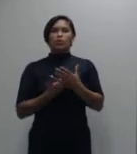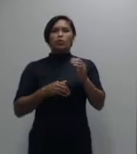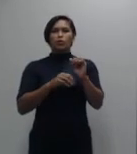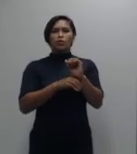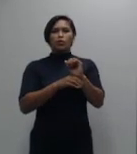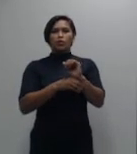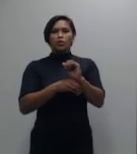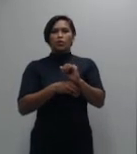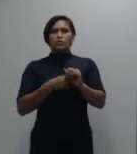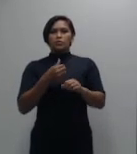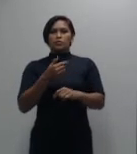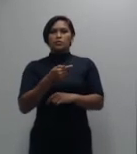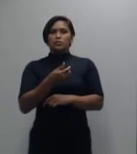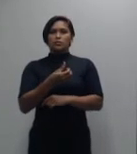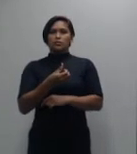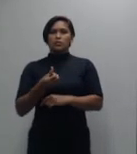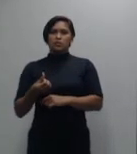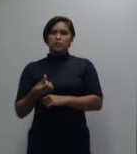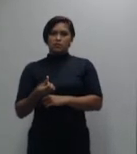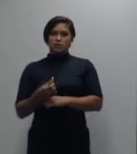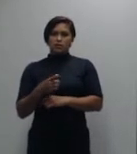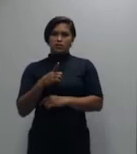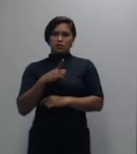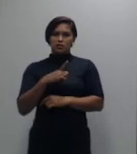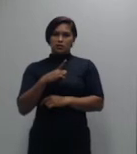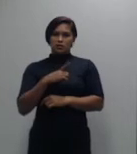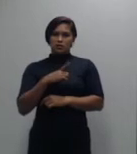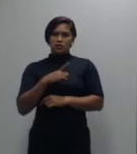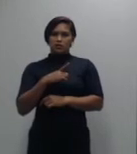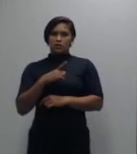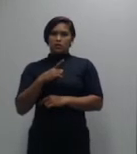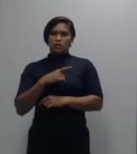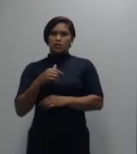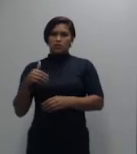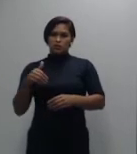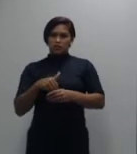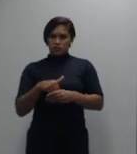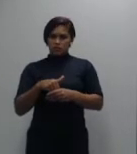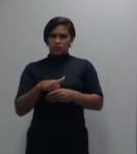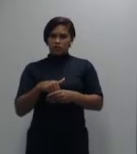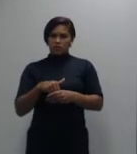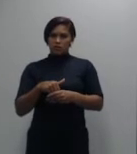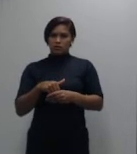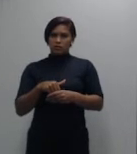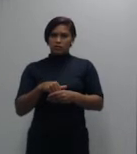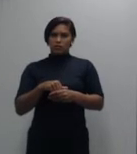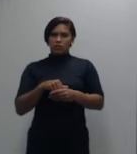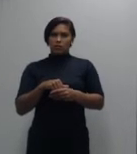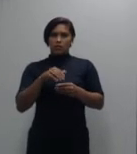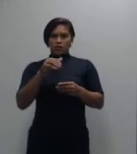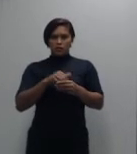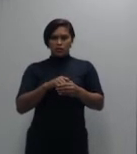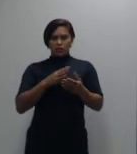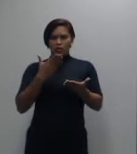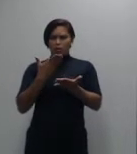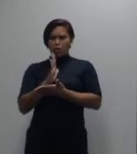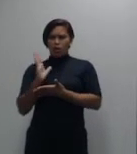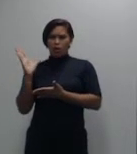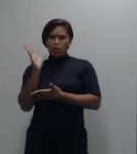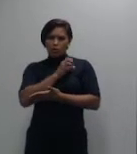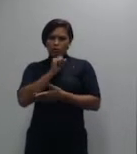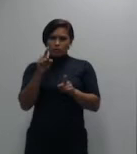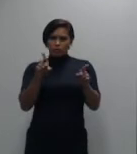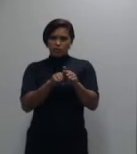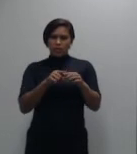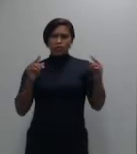73 tem efeito suspensivo ope legis ou seja esse eles automaticamente teria o